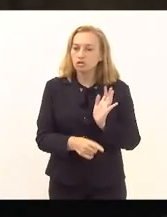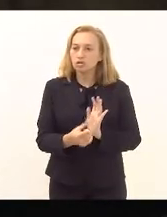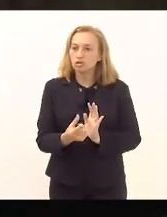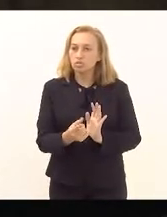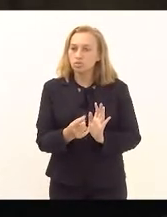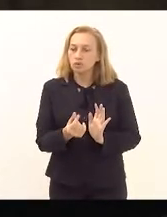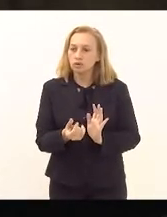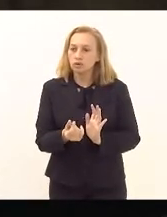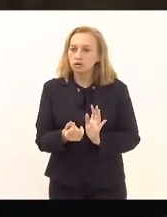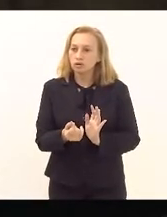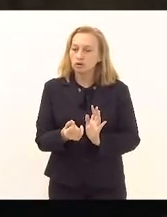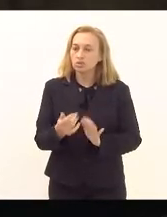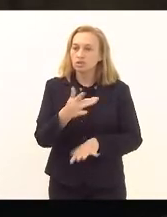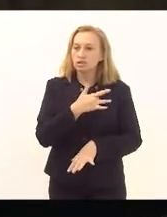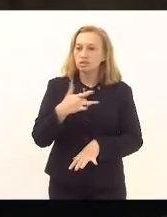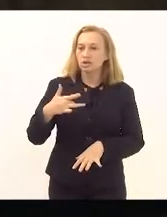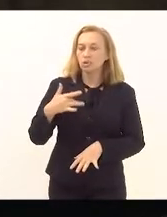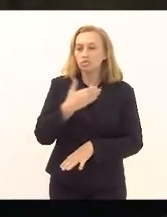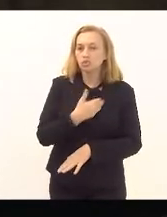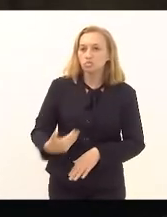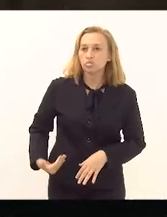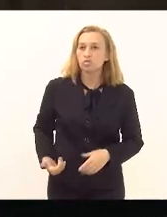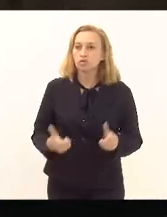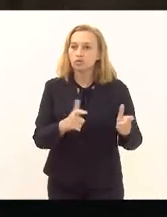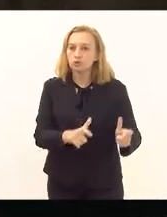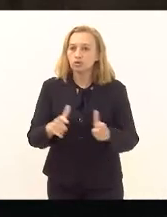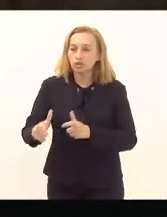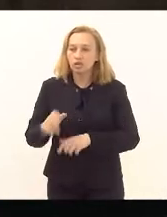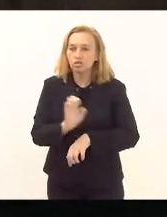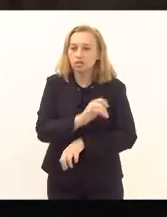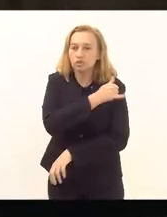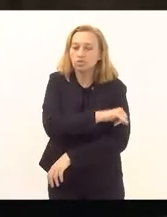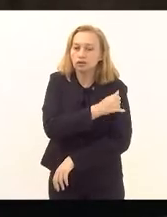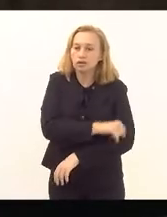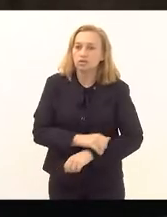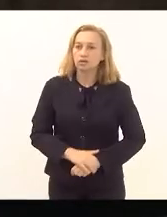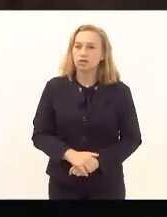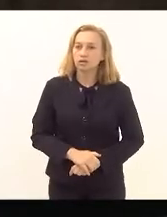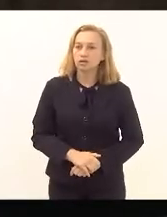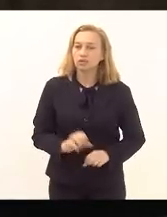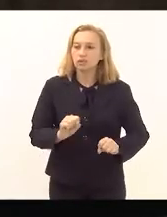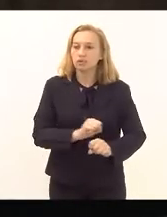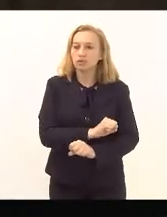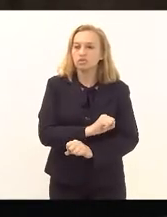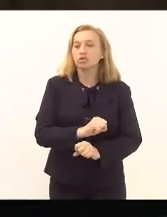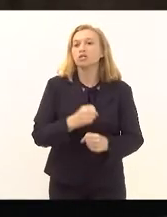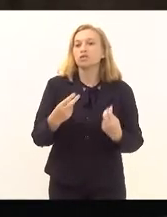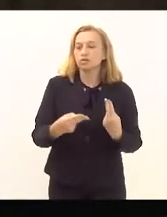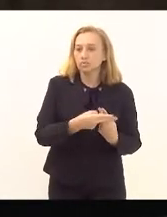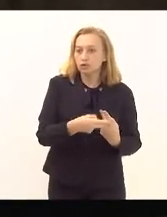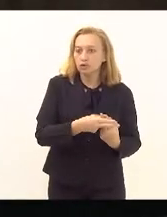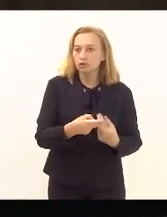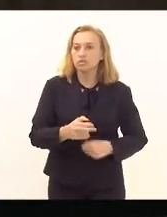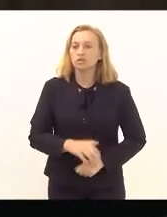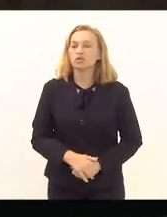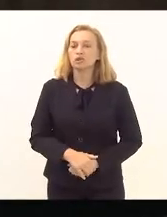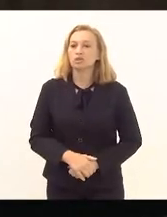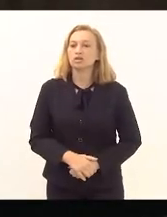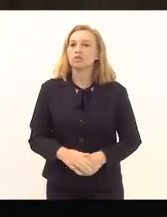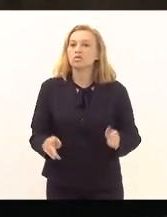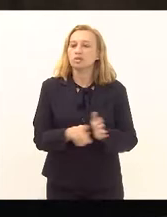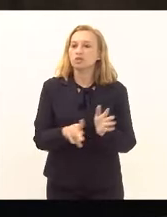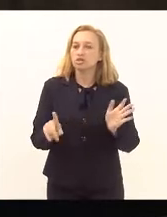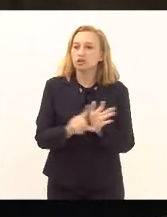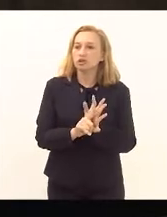suportado pelas unidades de saúde públicas localizadas no Estado de Janeiro, que integra o Sistema Único de Saúde. Trata-se de projeto de